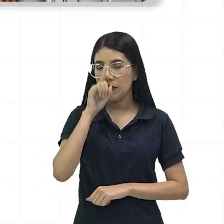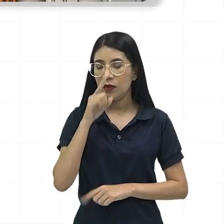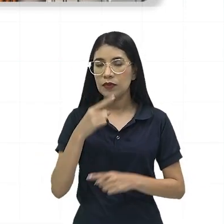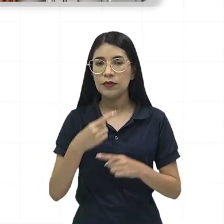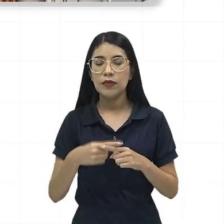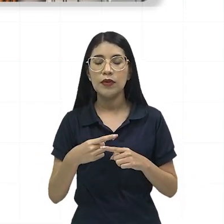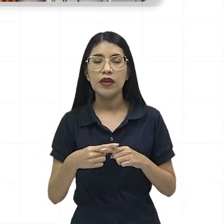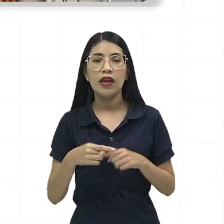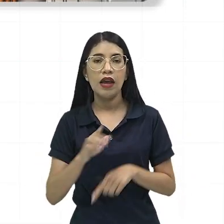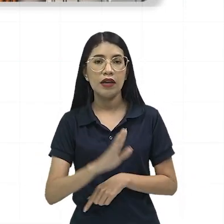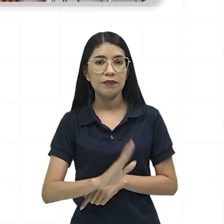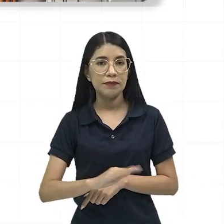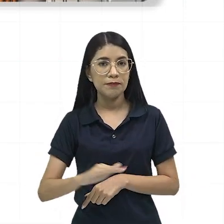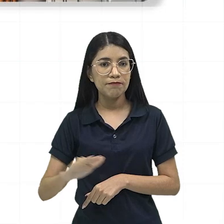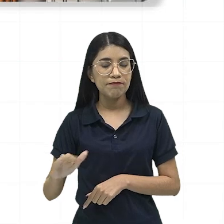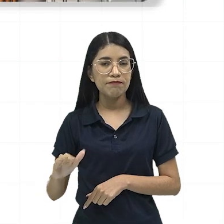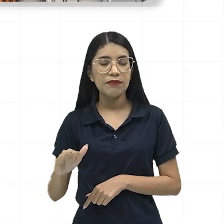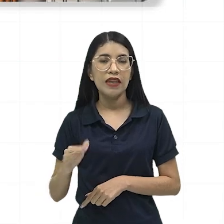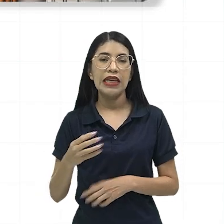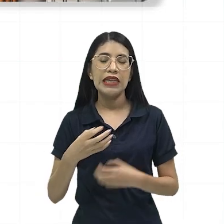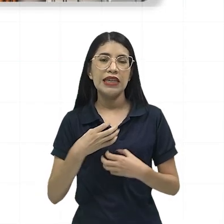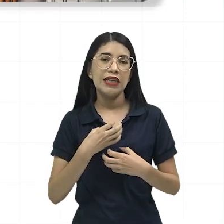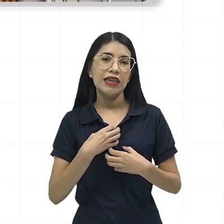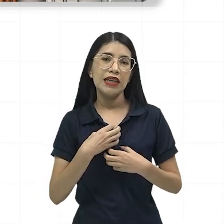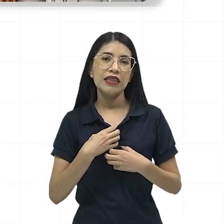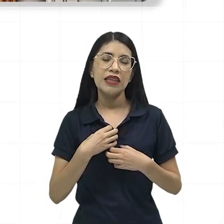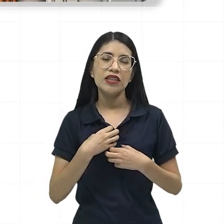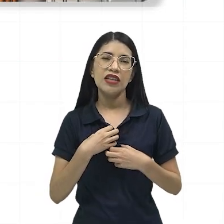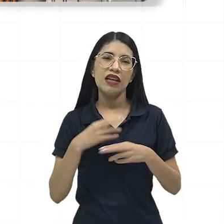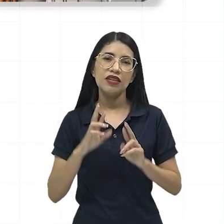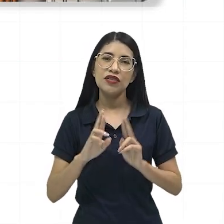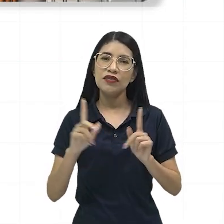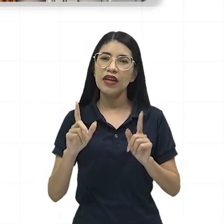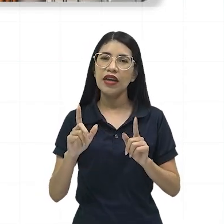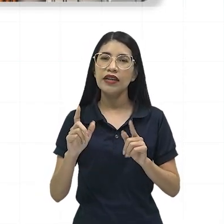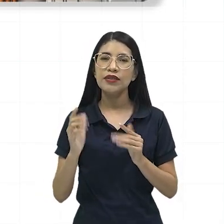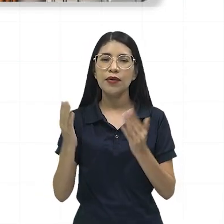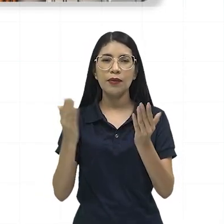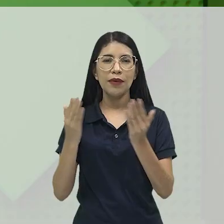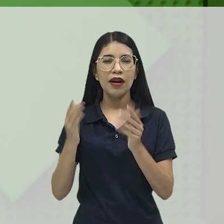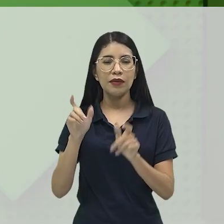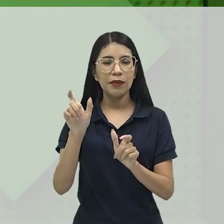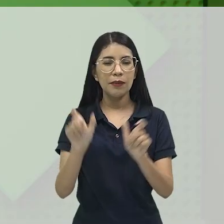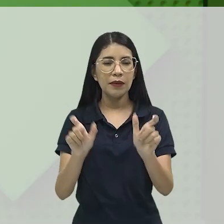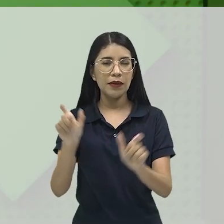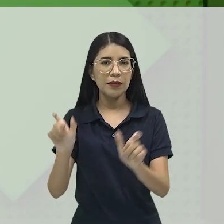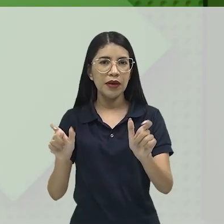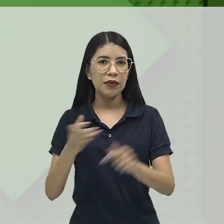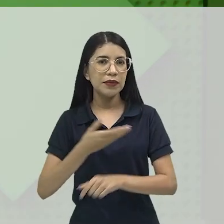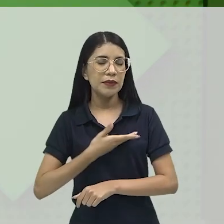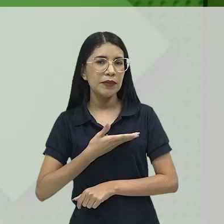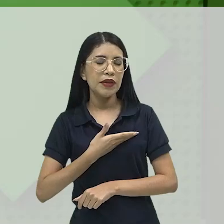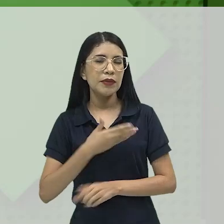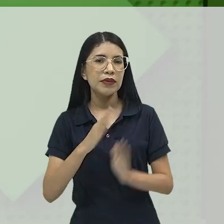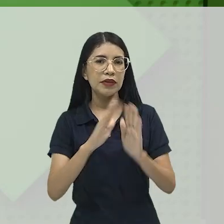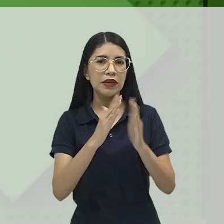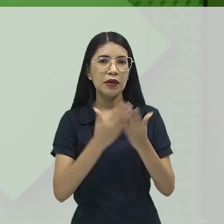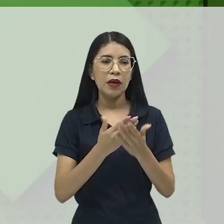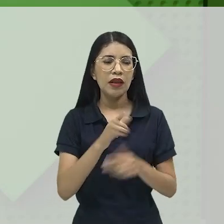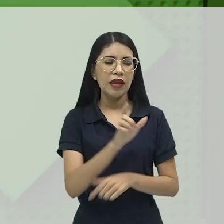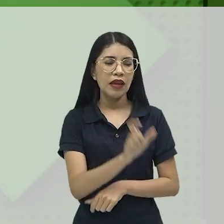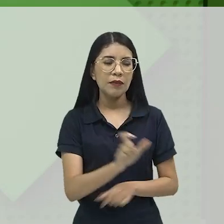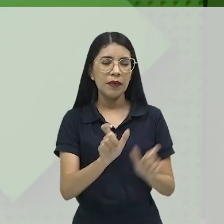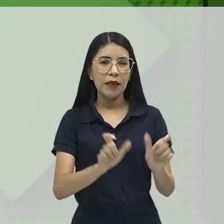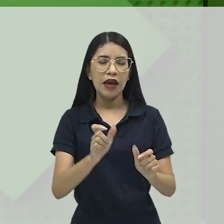porque aquela criança que está se sentindo diferente dos seus coleguinhas, né? Enquanto os coleguinhas ainda brincam,